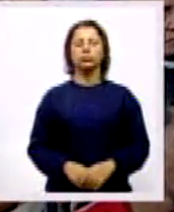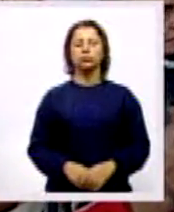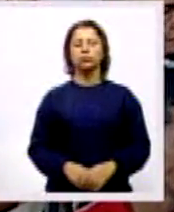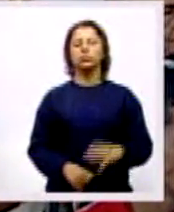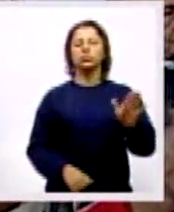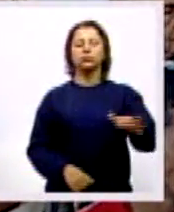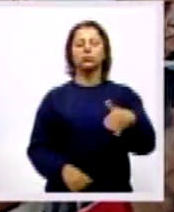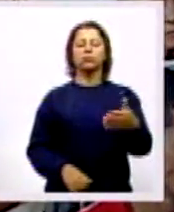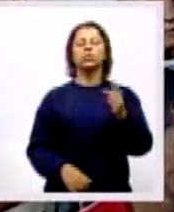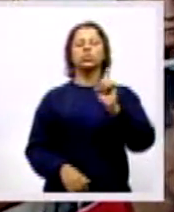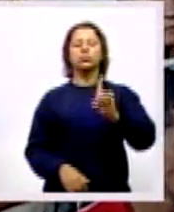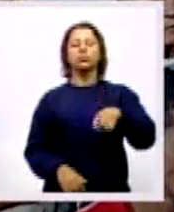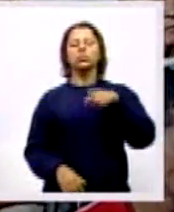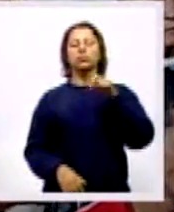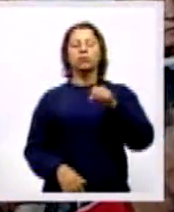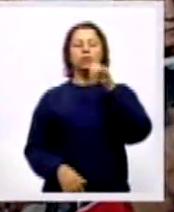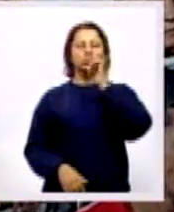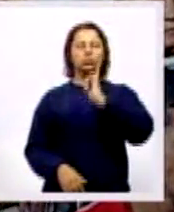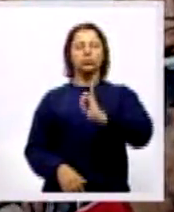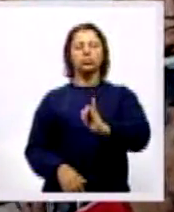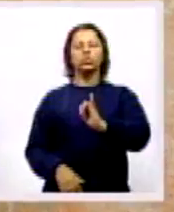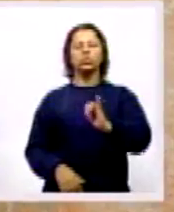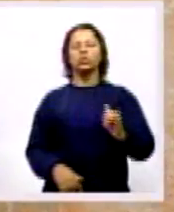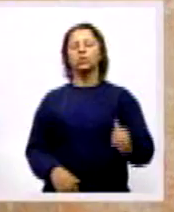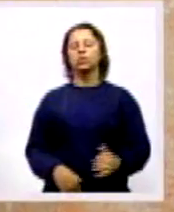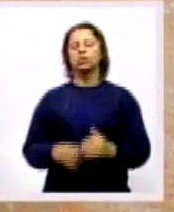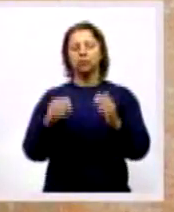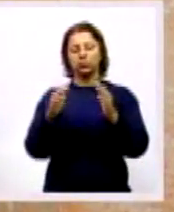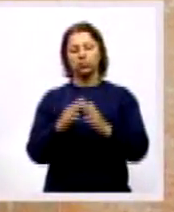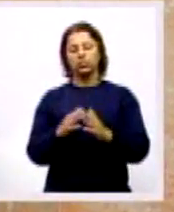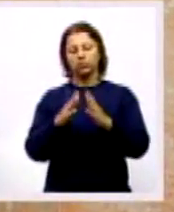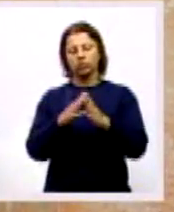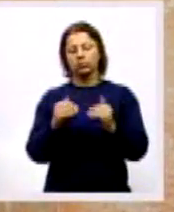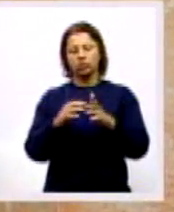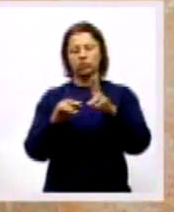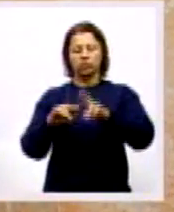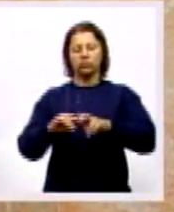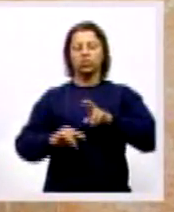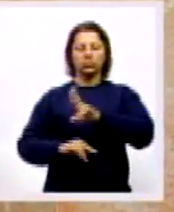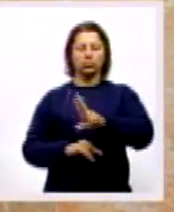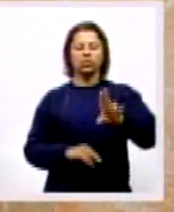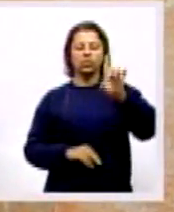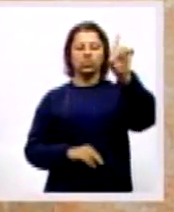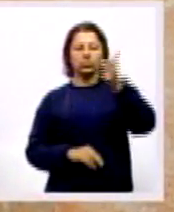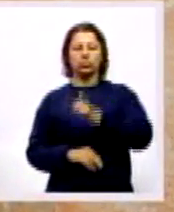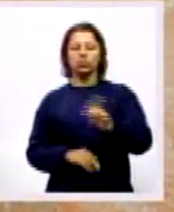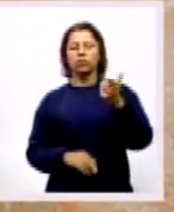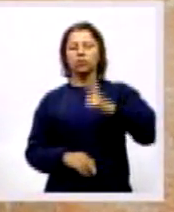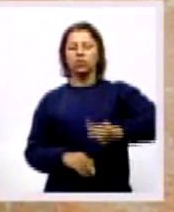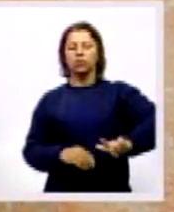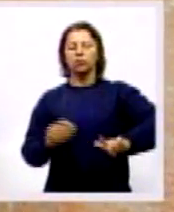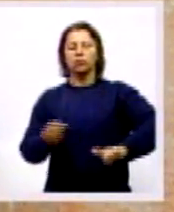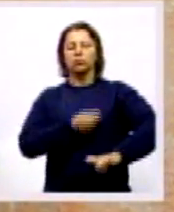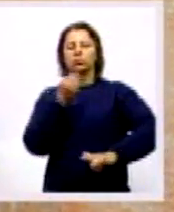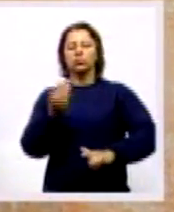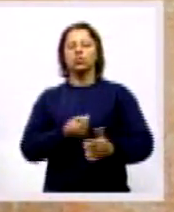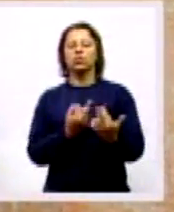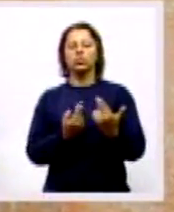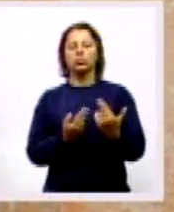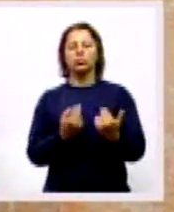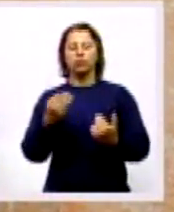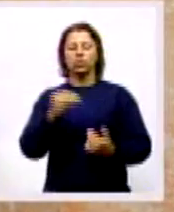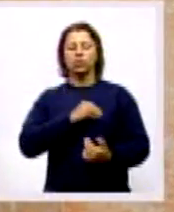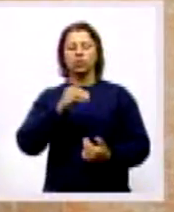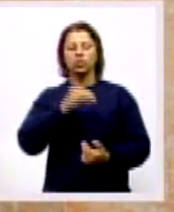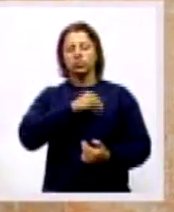Eis, pois, o que digo, e atesto no Senhor: não continueis a viver como vivem os